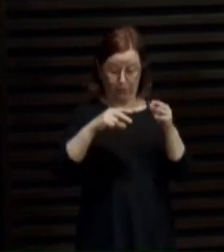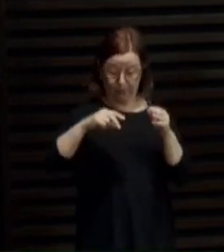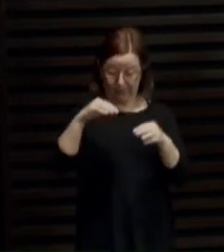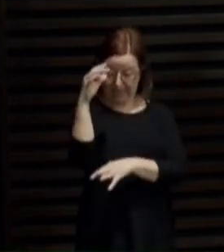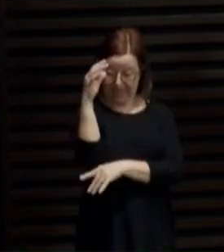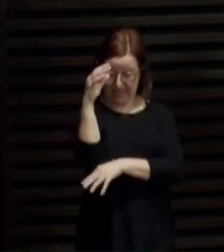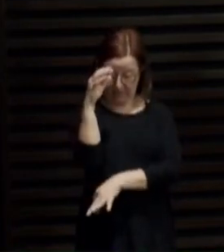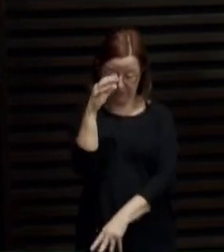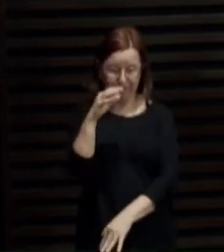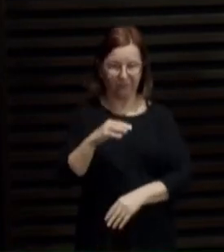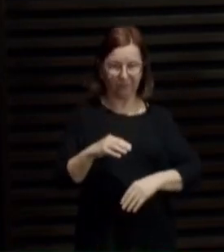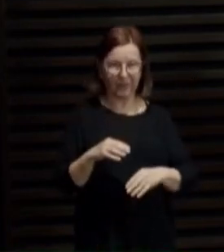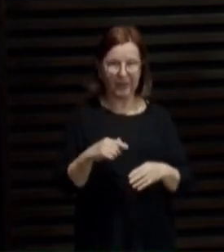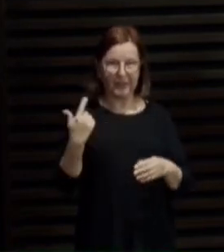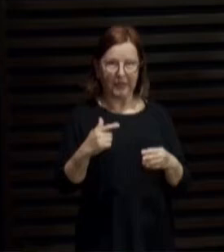é empinado.